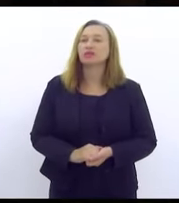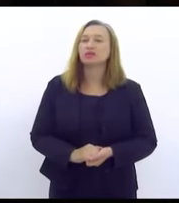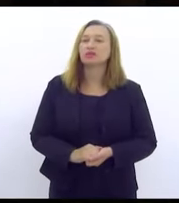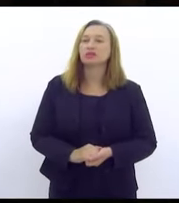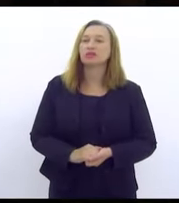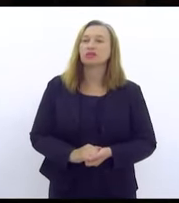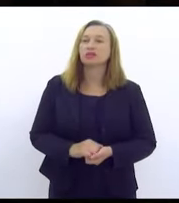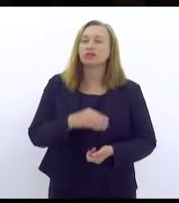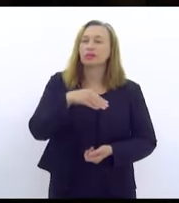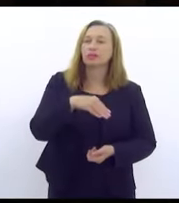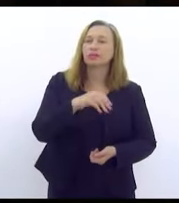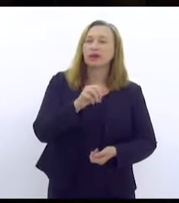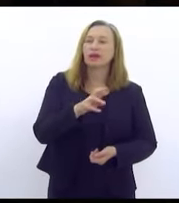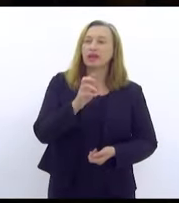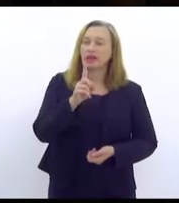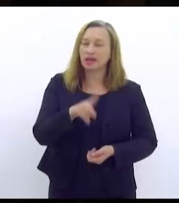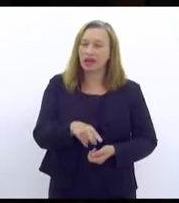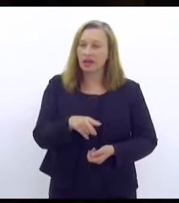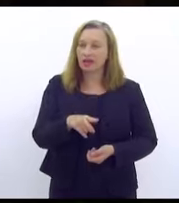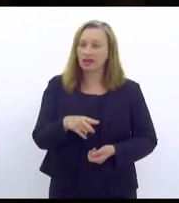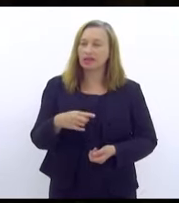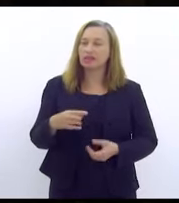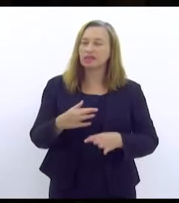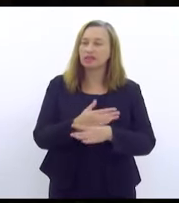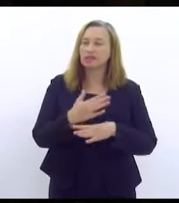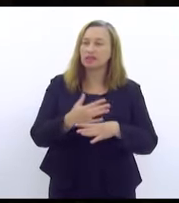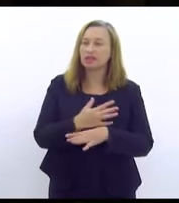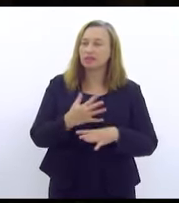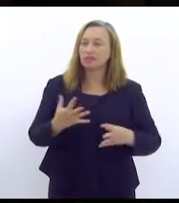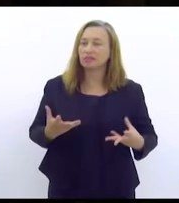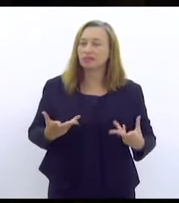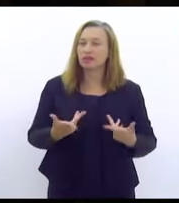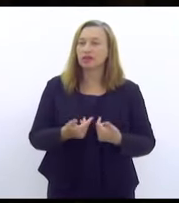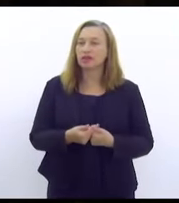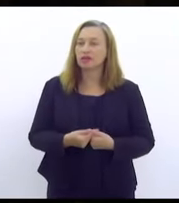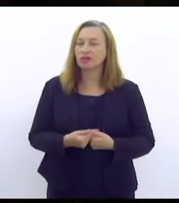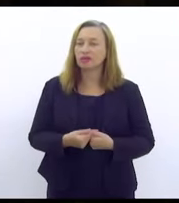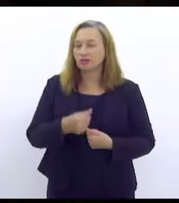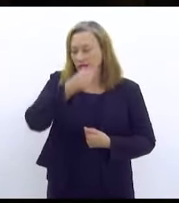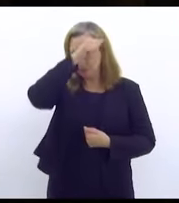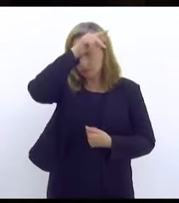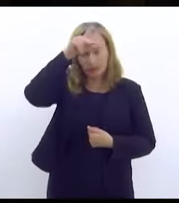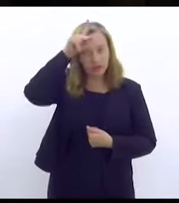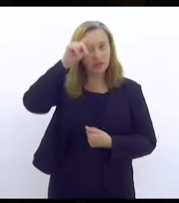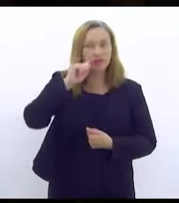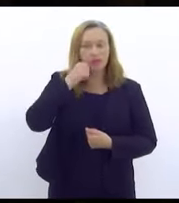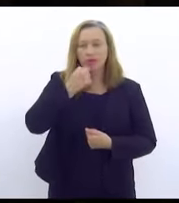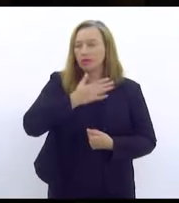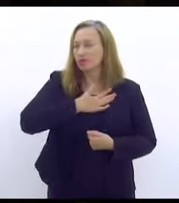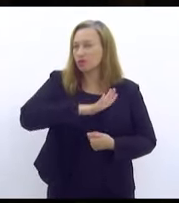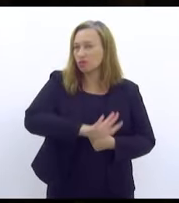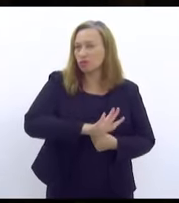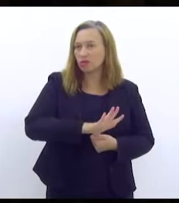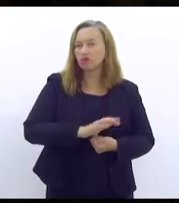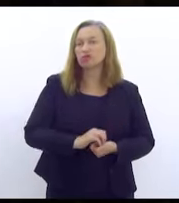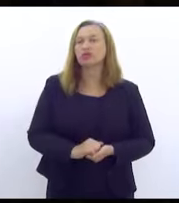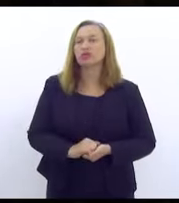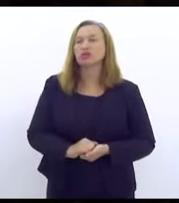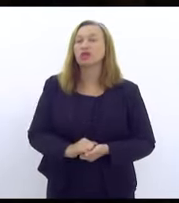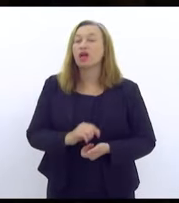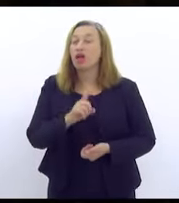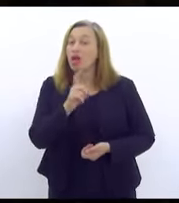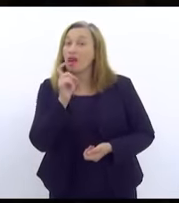cidade de Maricá, a honrada e querida cidade de Maricá, que esse desprefeito não gosta, não caiam